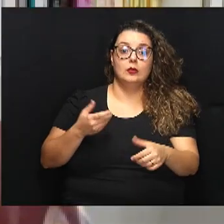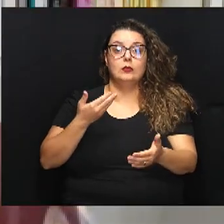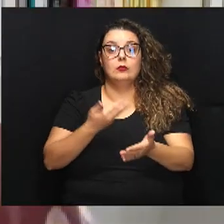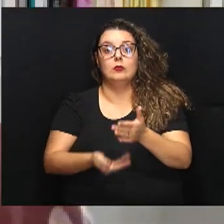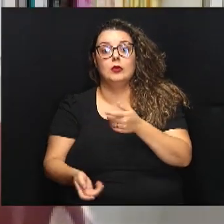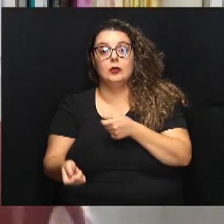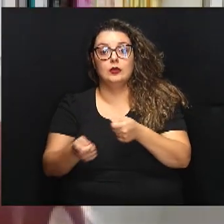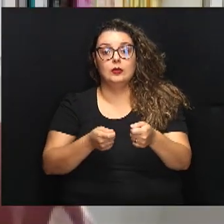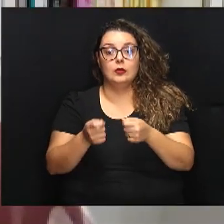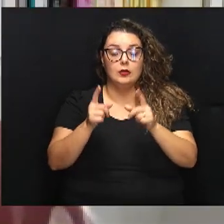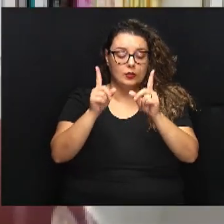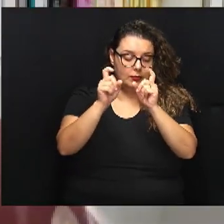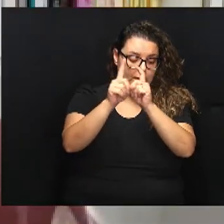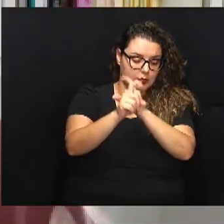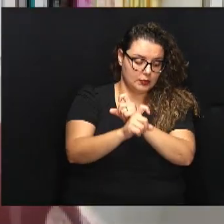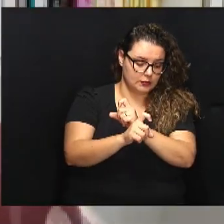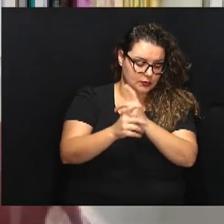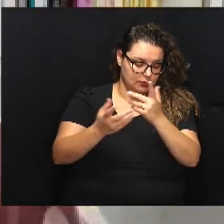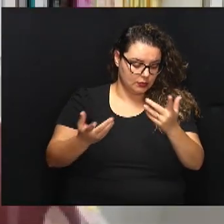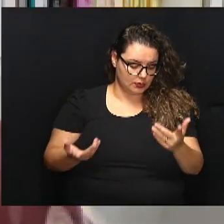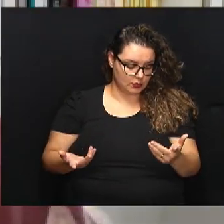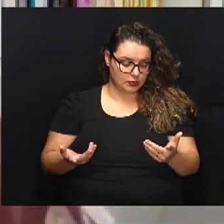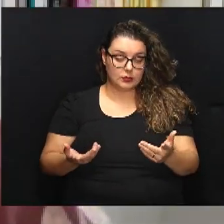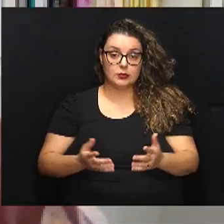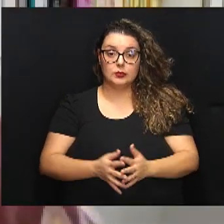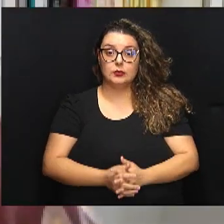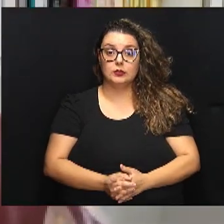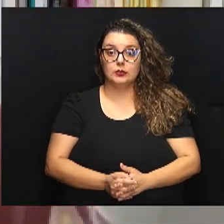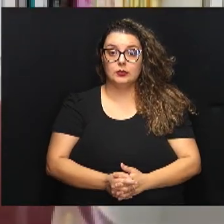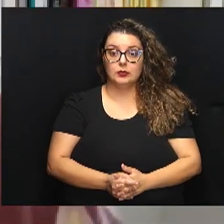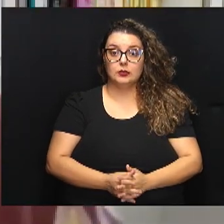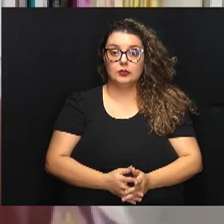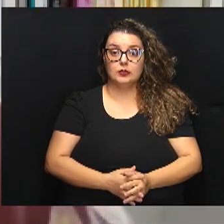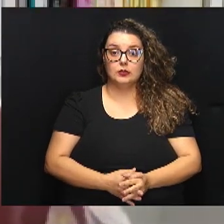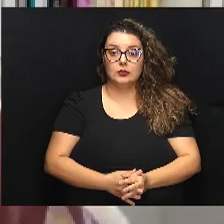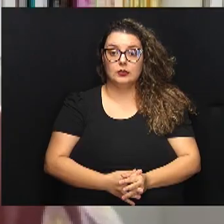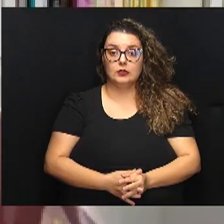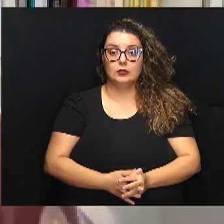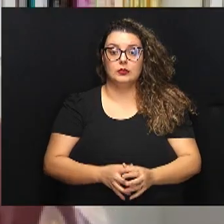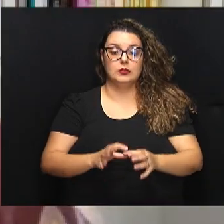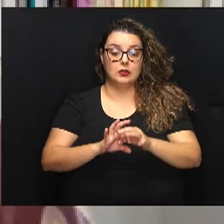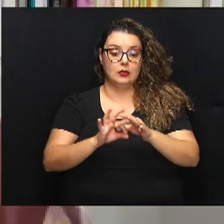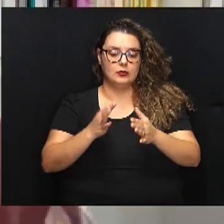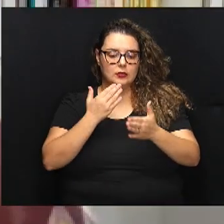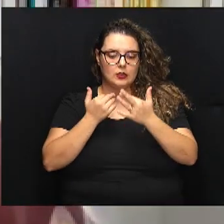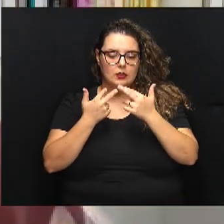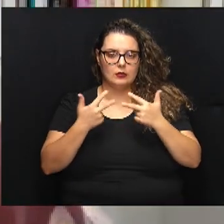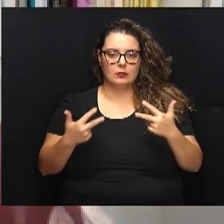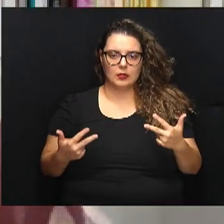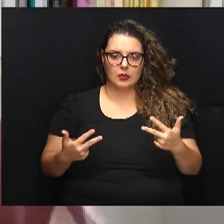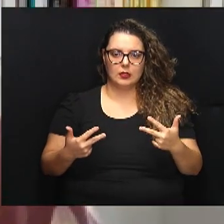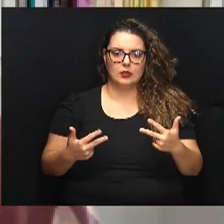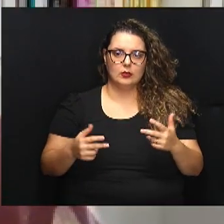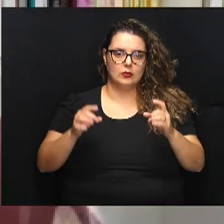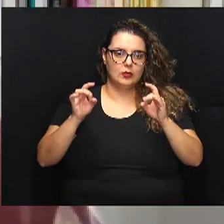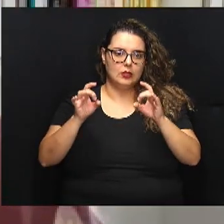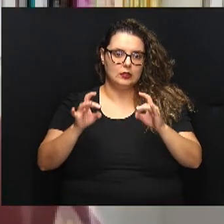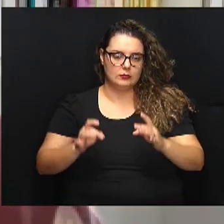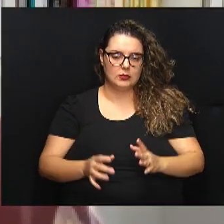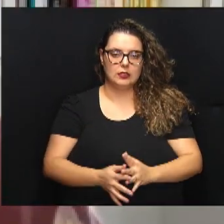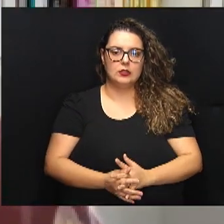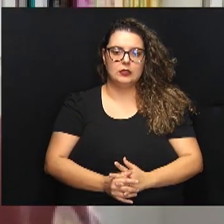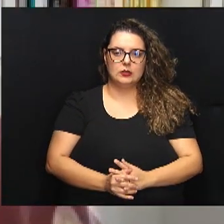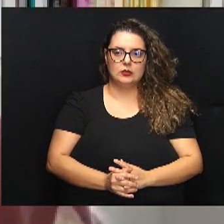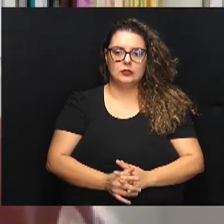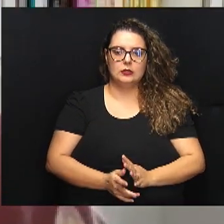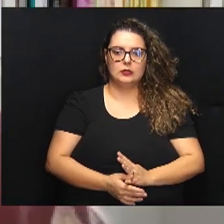controle, dificuldade de se autorizar a comer alimentos específicos,